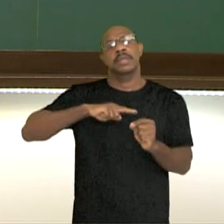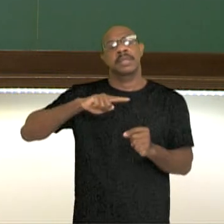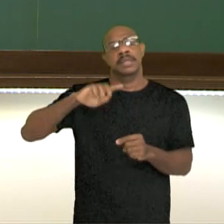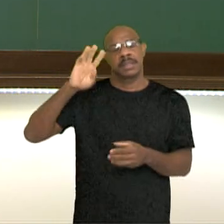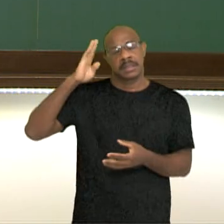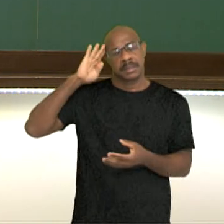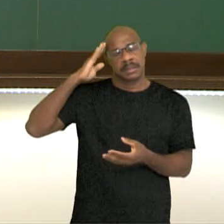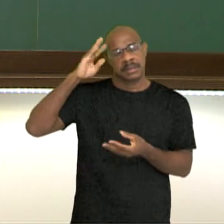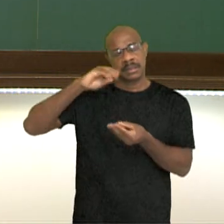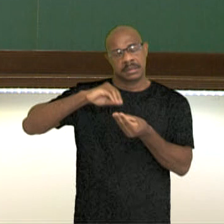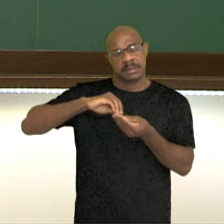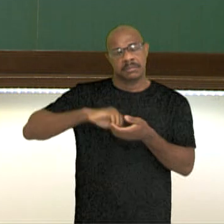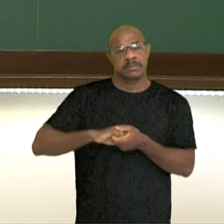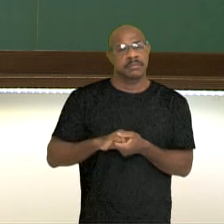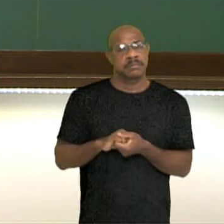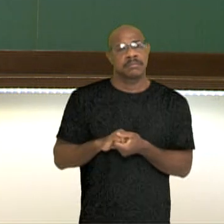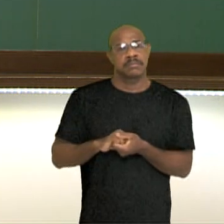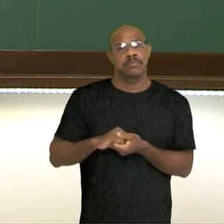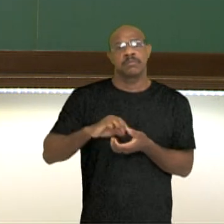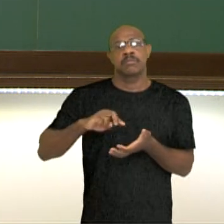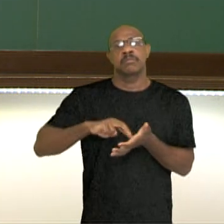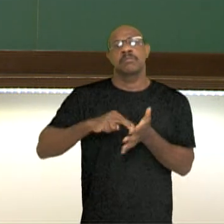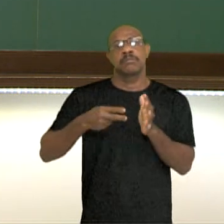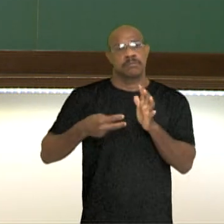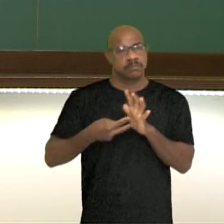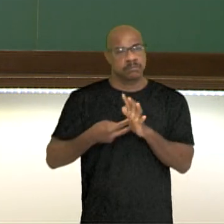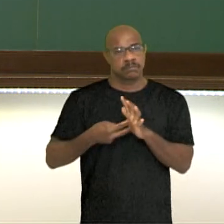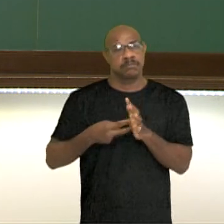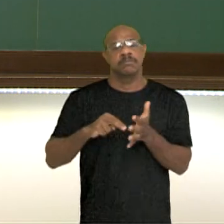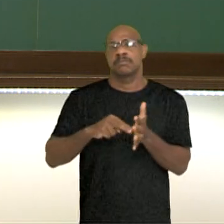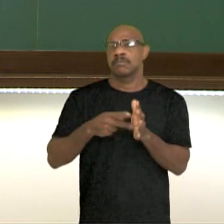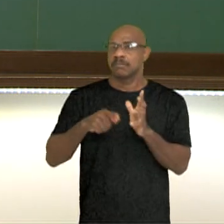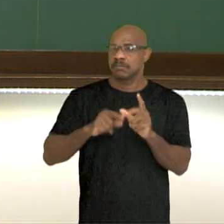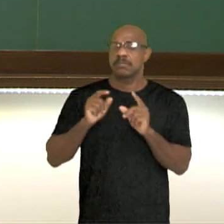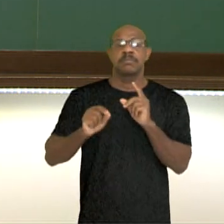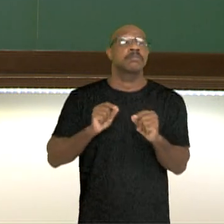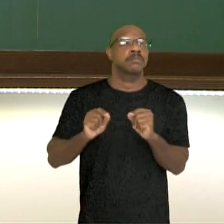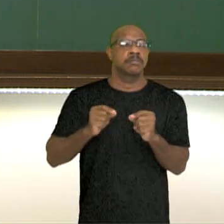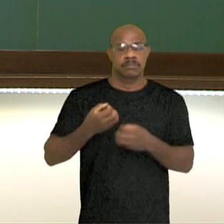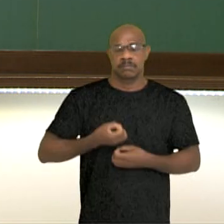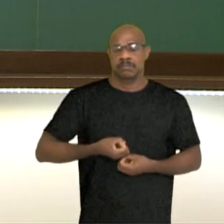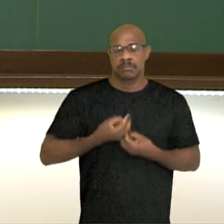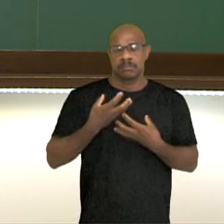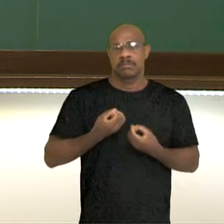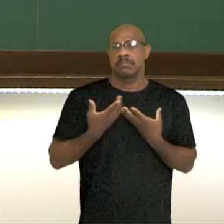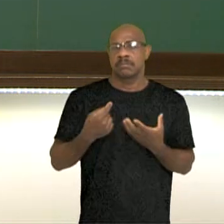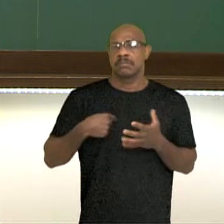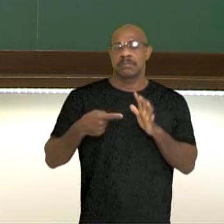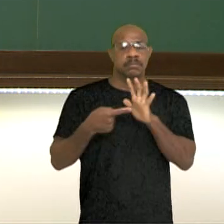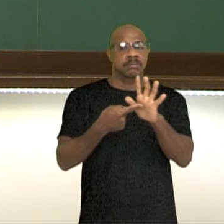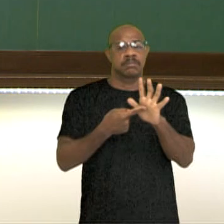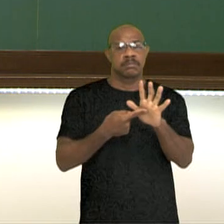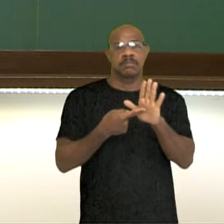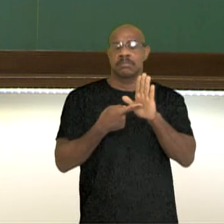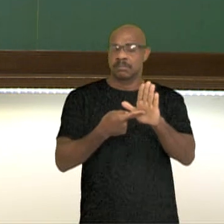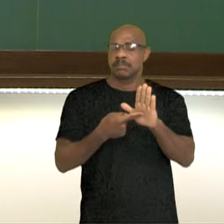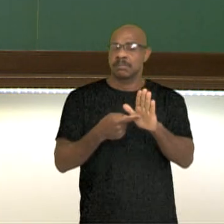as simbologias são representações para expressar aquilo que nós queremos, aquilo que nós entendemos.